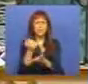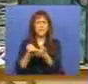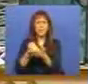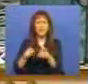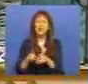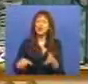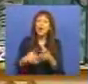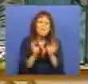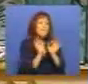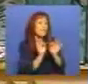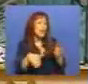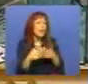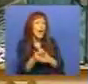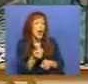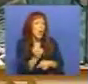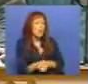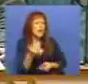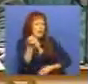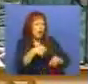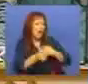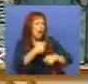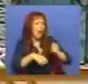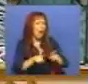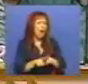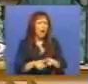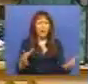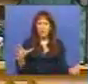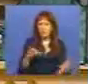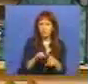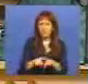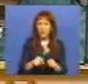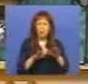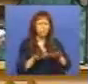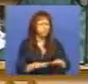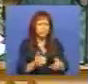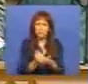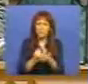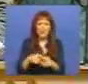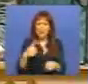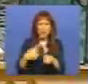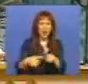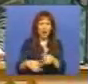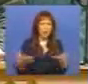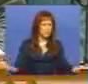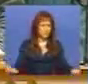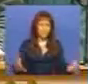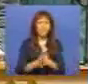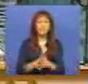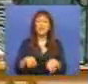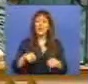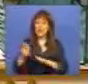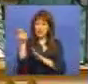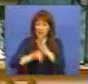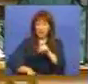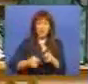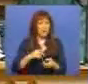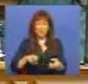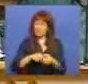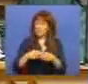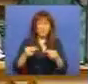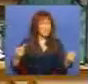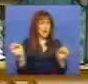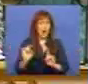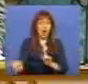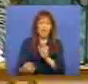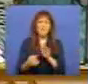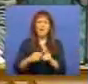apenas favorece o preço da especulação e, portanto, a estagnação do mercado de arrendamento. Este regime não resolveu o problema